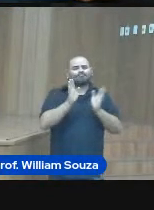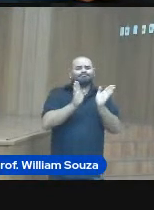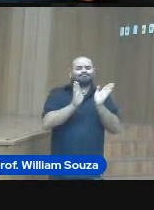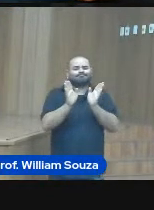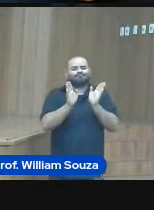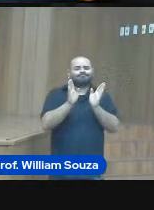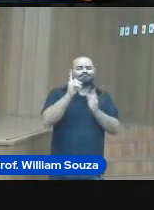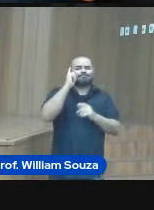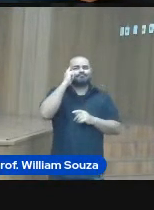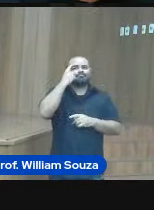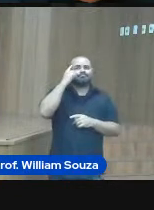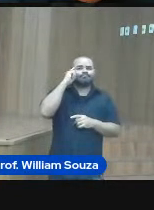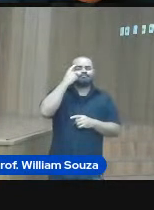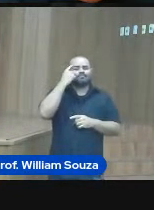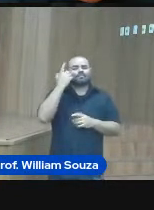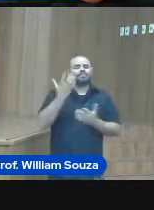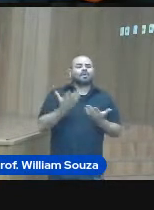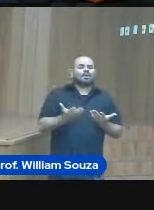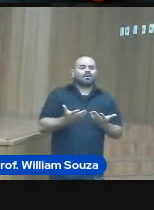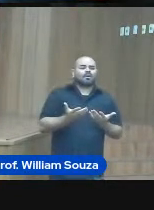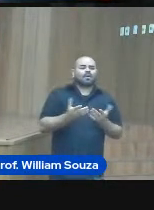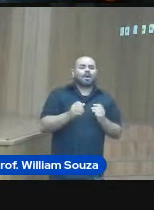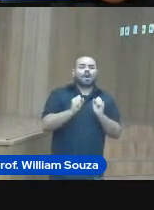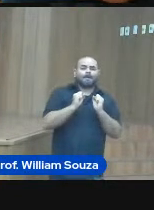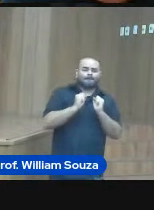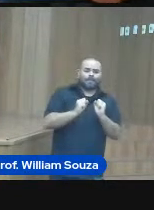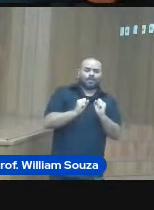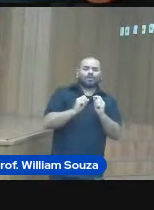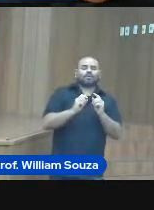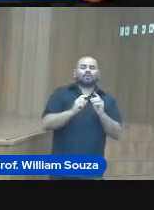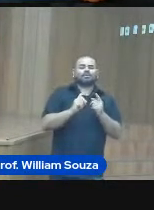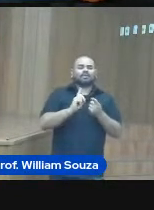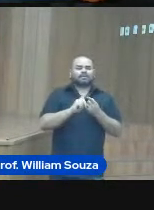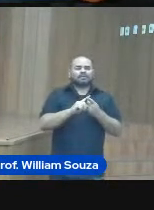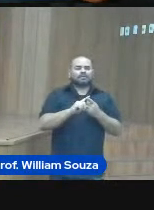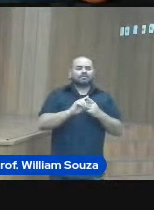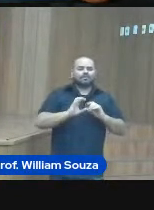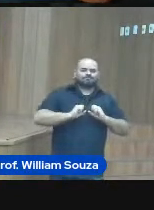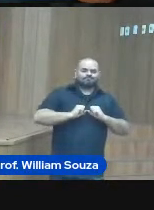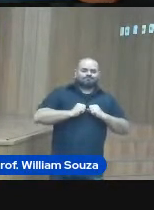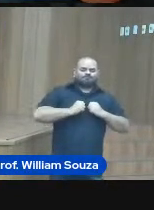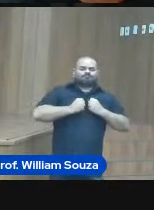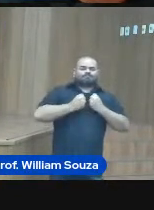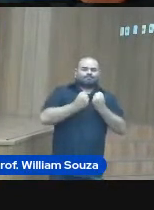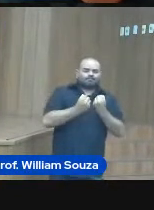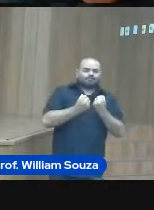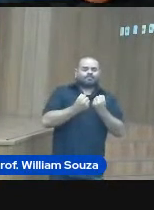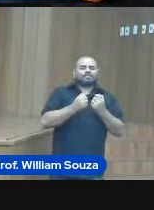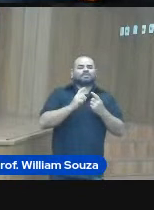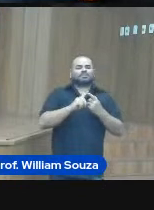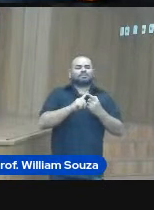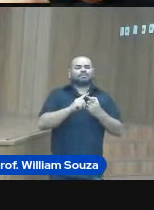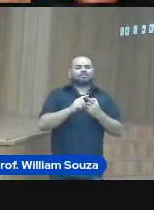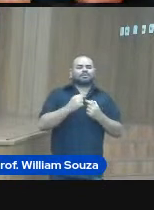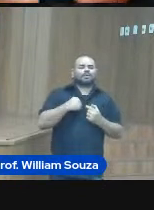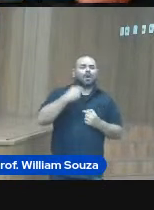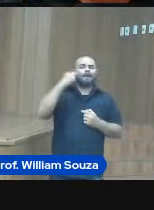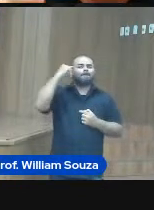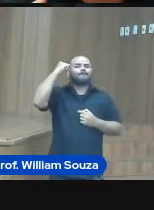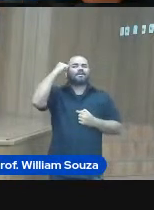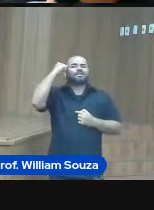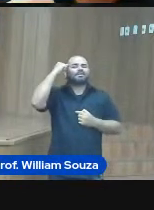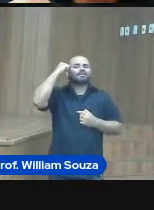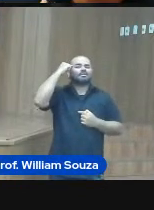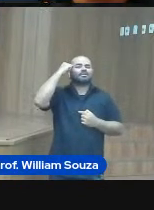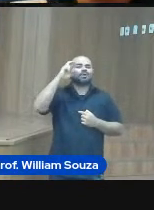que pode expressar indignação e utopias e